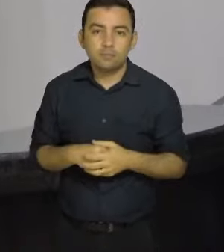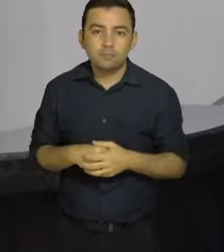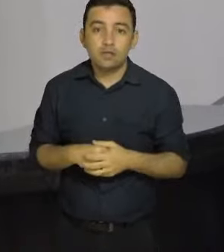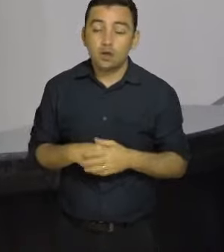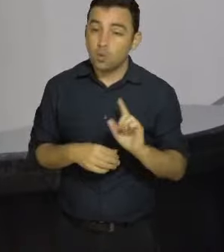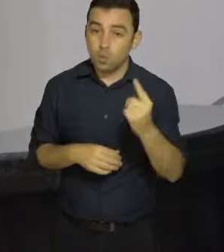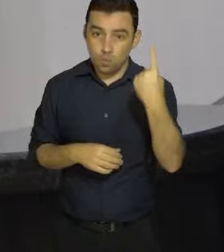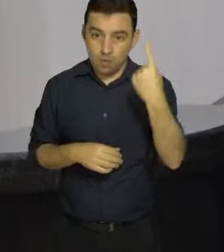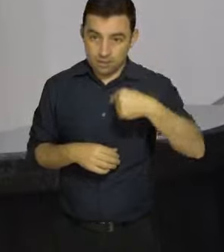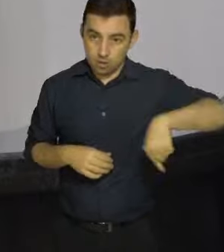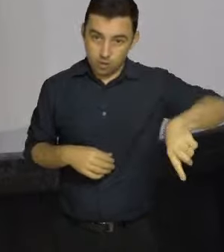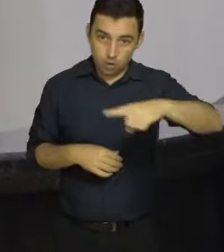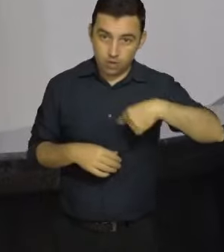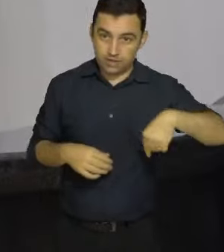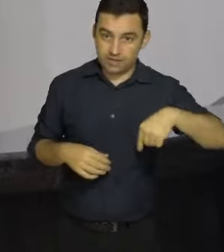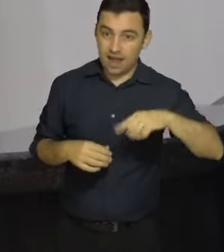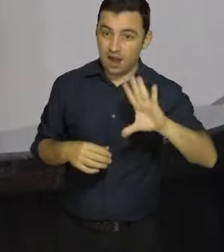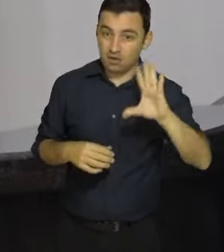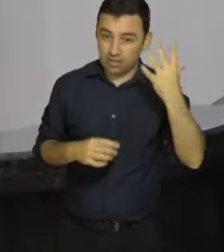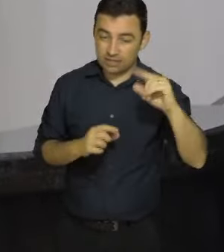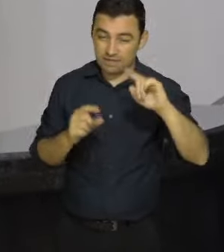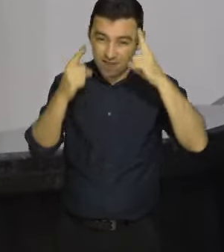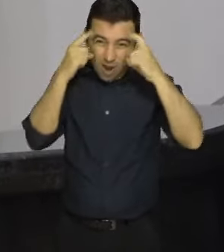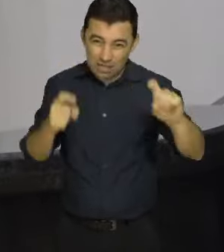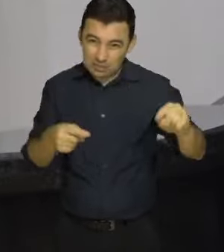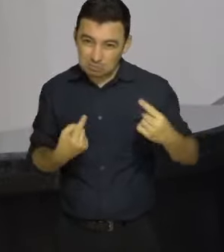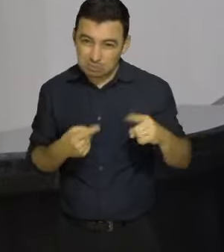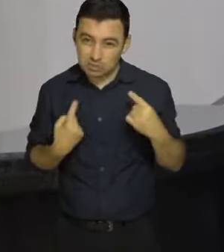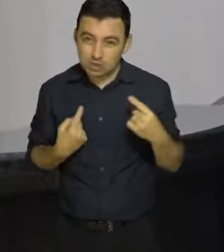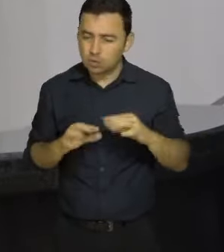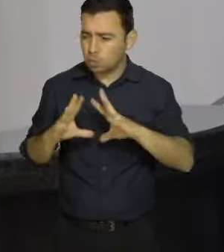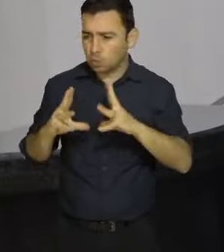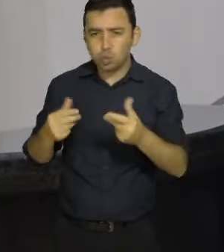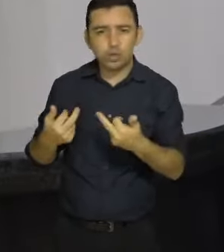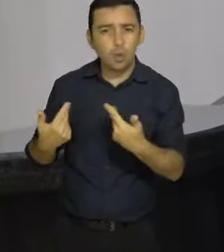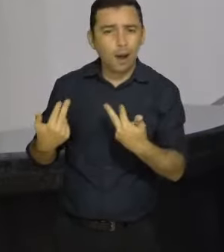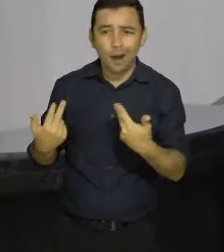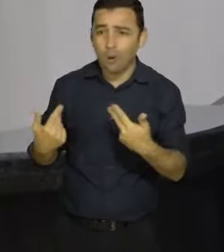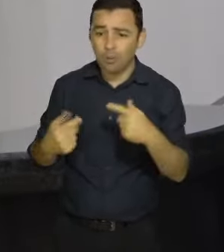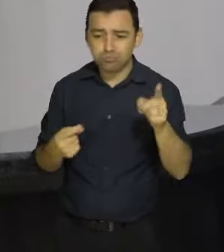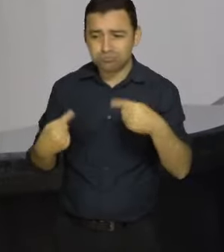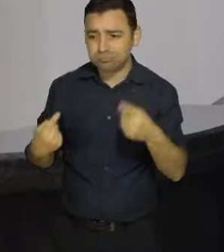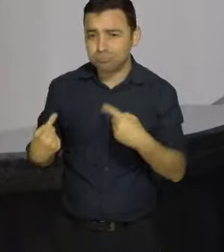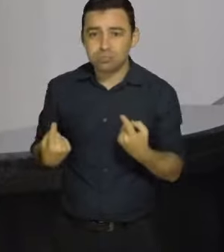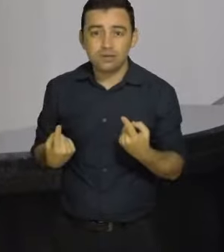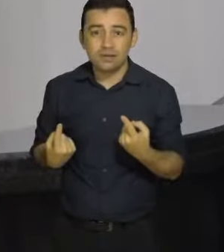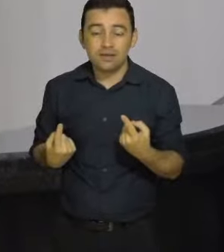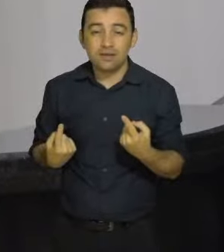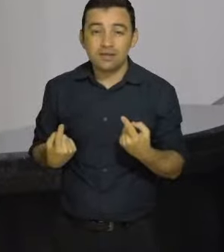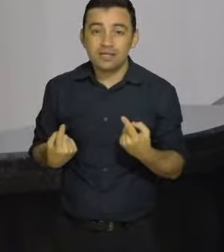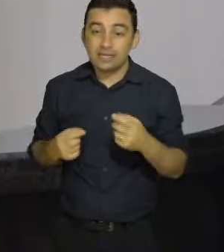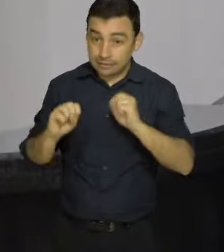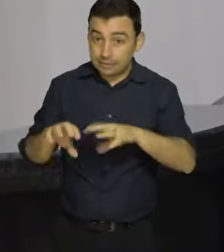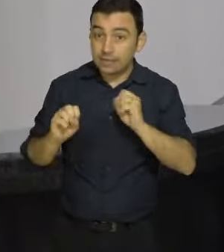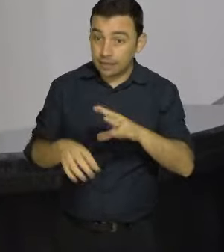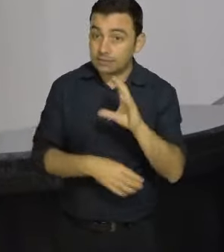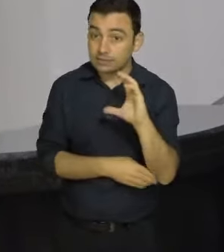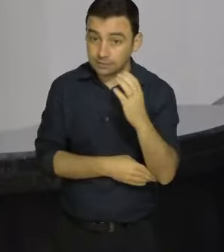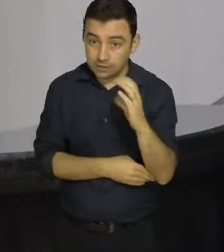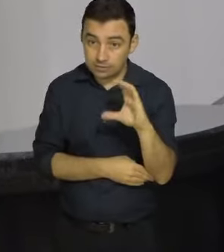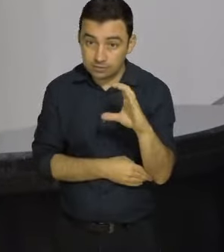de nós é alcançada por essas violências, todas somos. Ensinar e produzir ciência tem